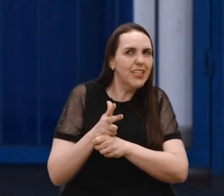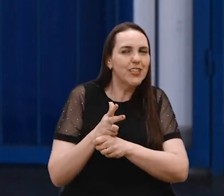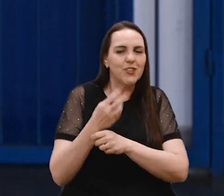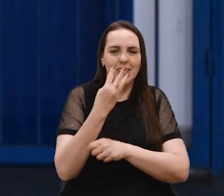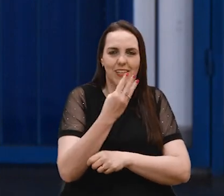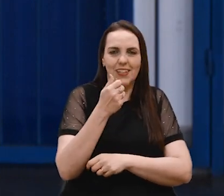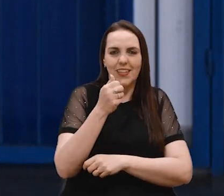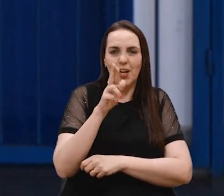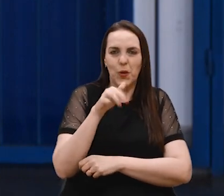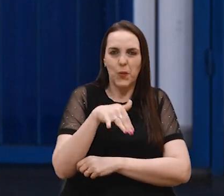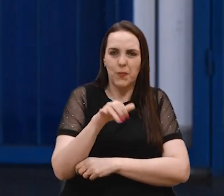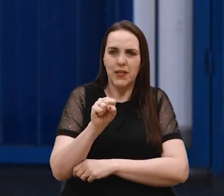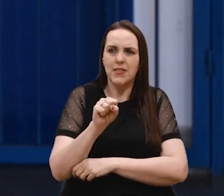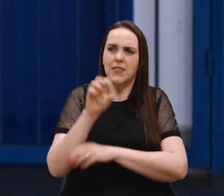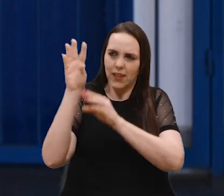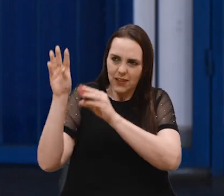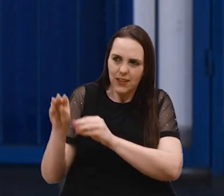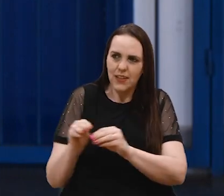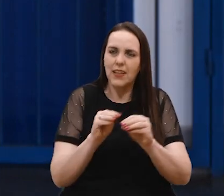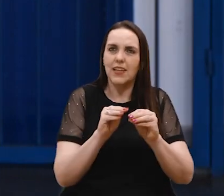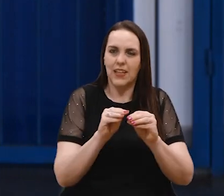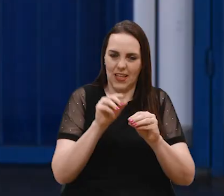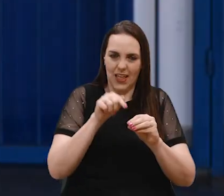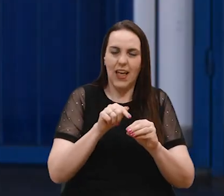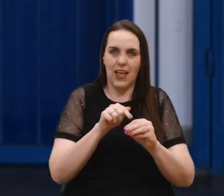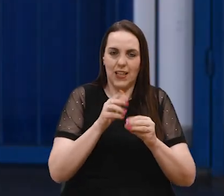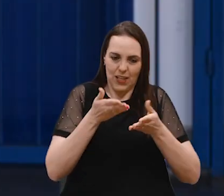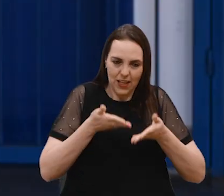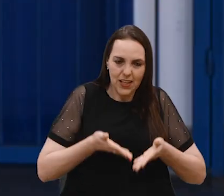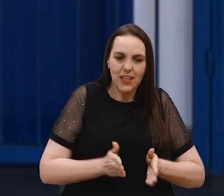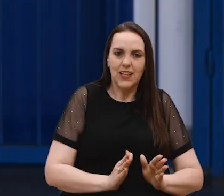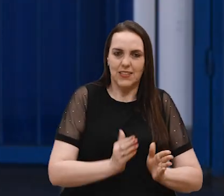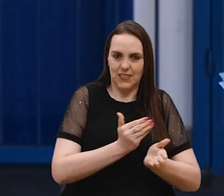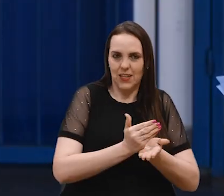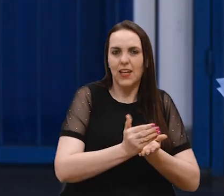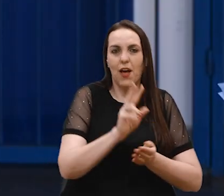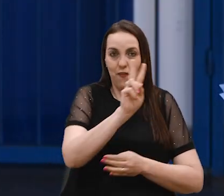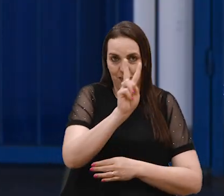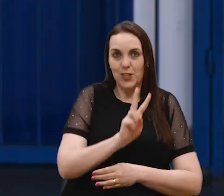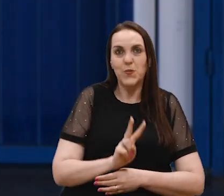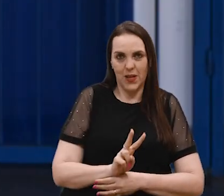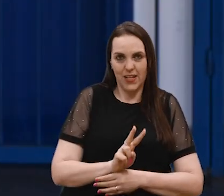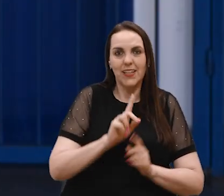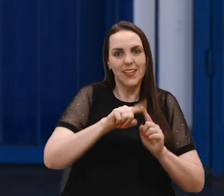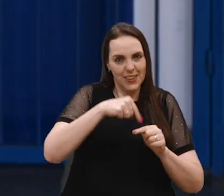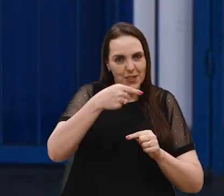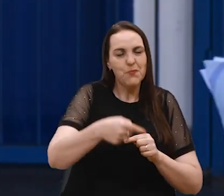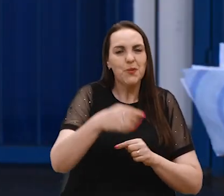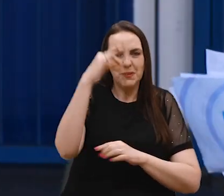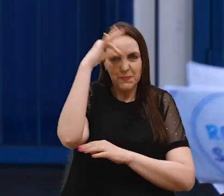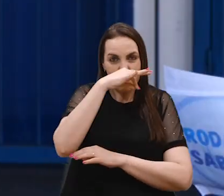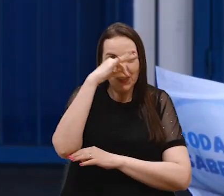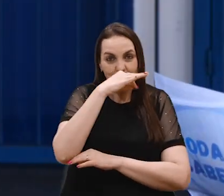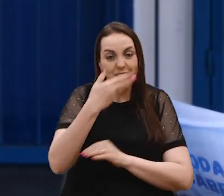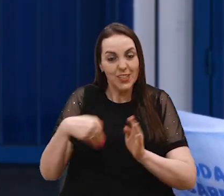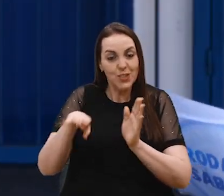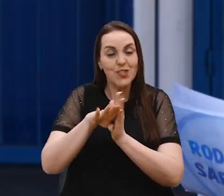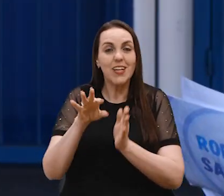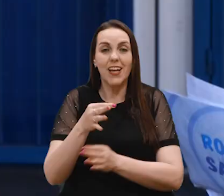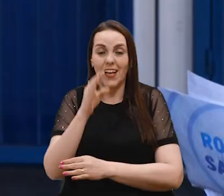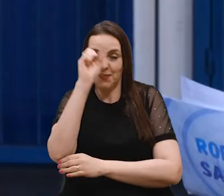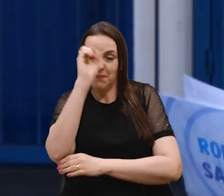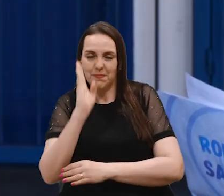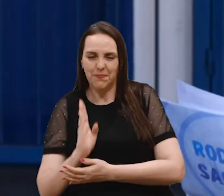3 Aromas, tem uma travessia que vem das tuas origens, venezuelana, passou pelo Peru até